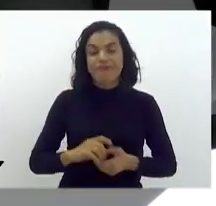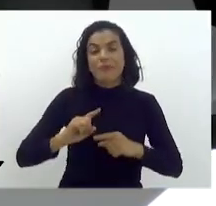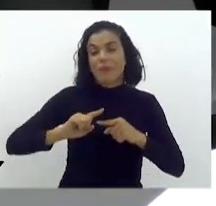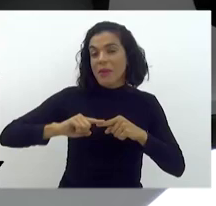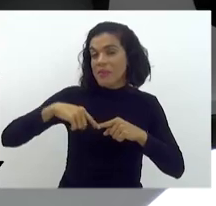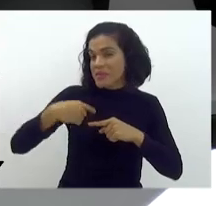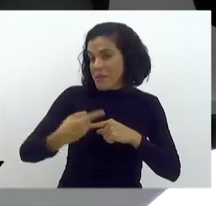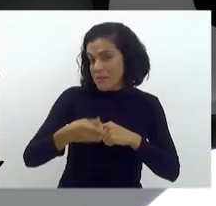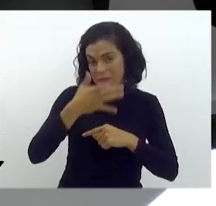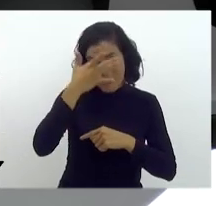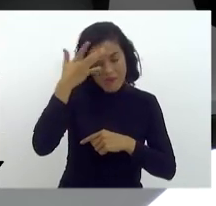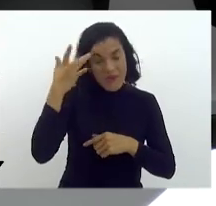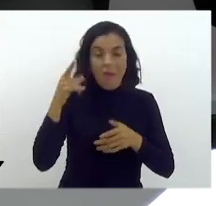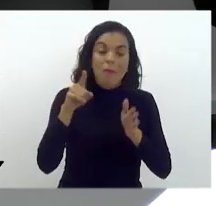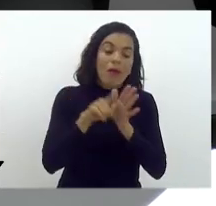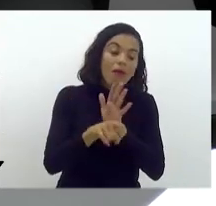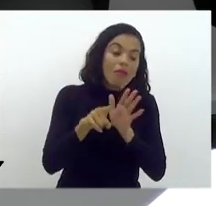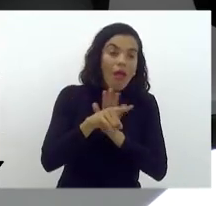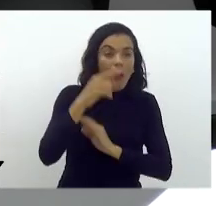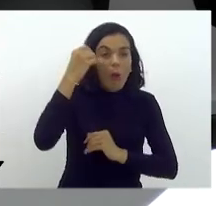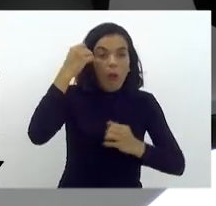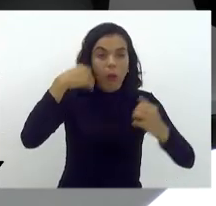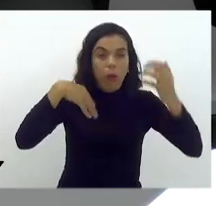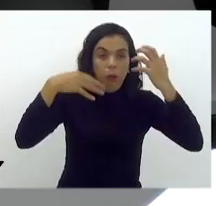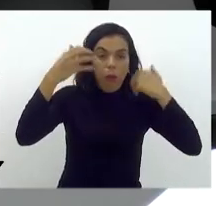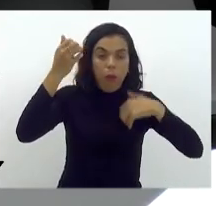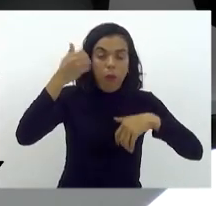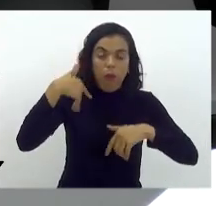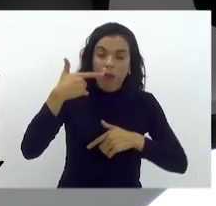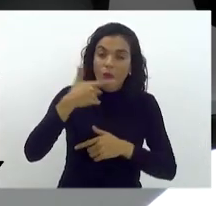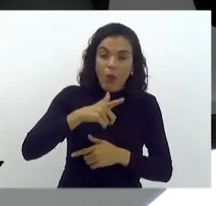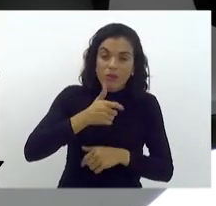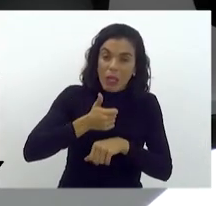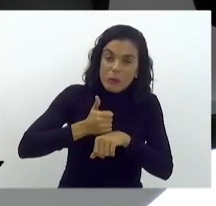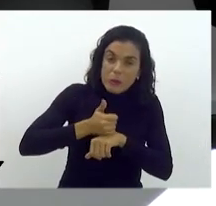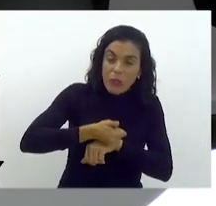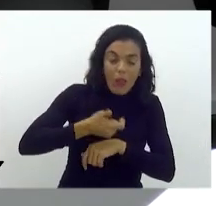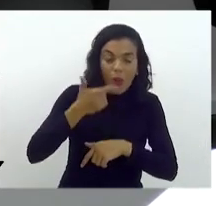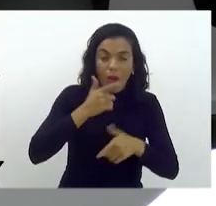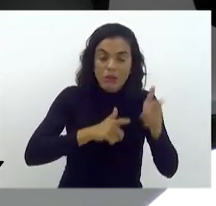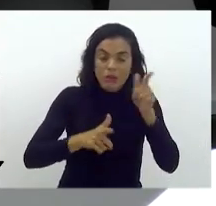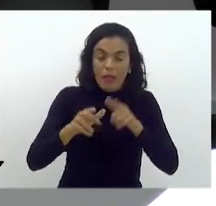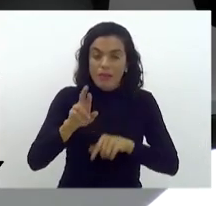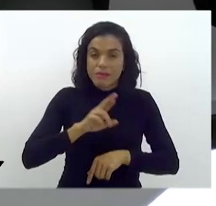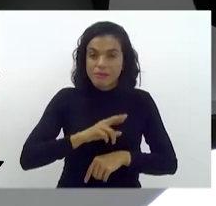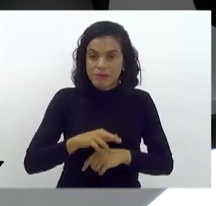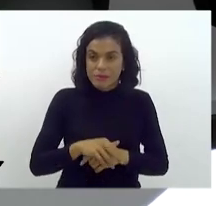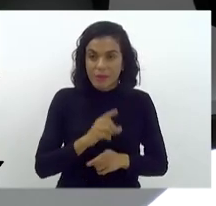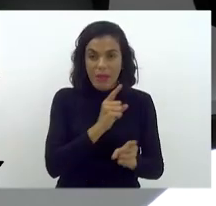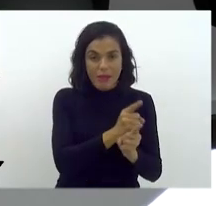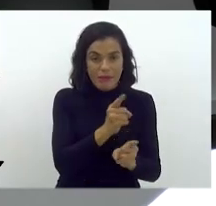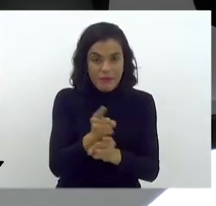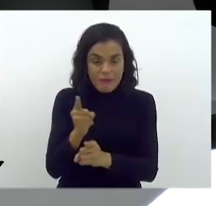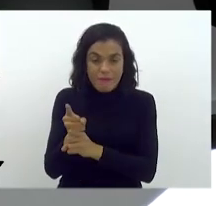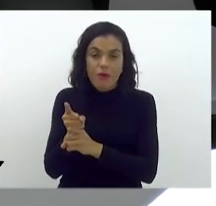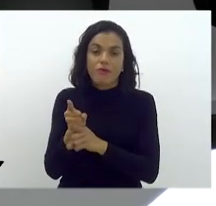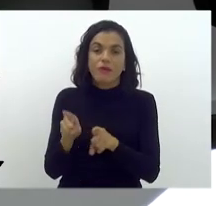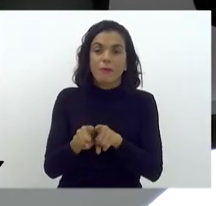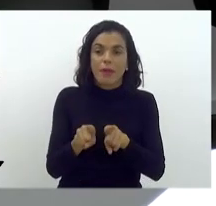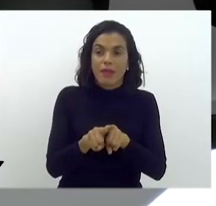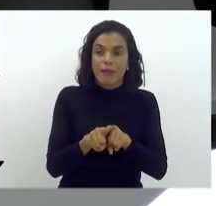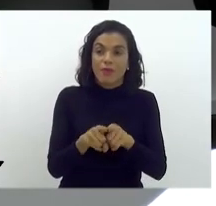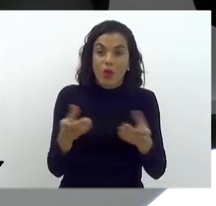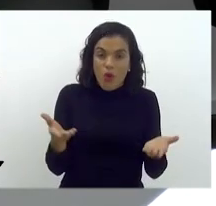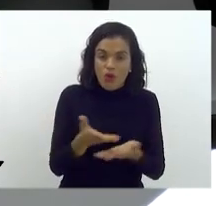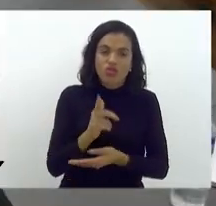Vai suar para questionar então melhorias de sistemas de identificação e medição estatística dos